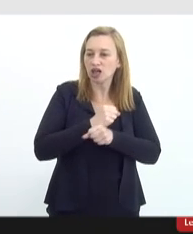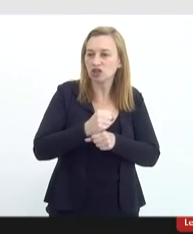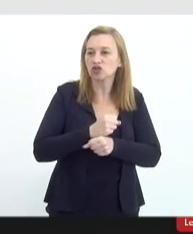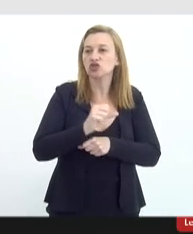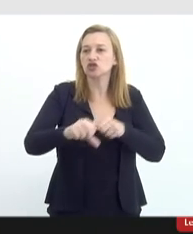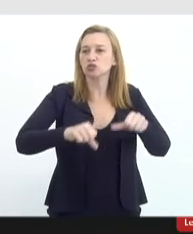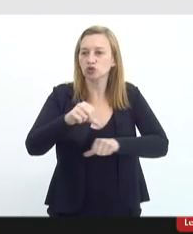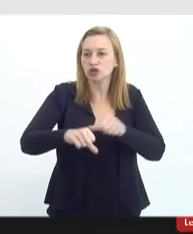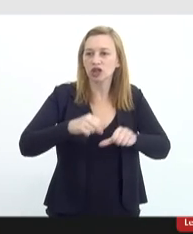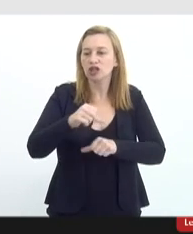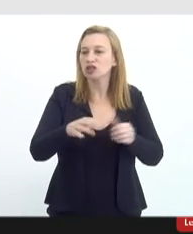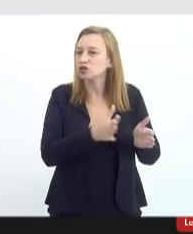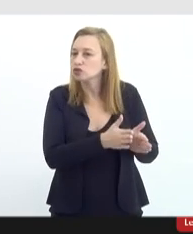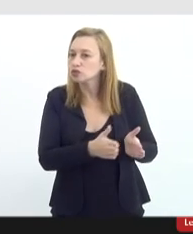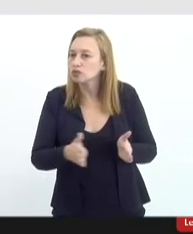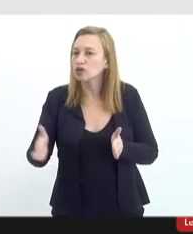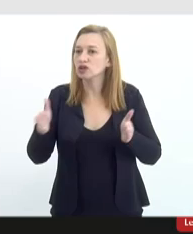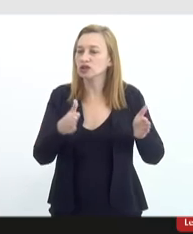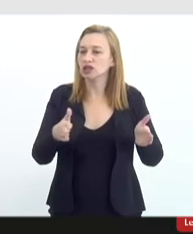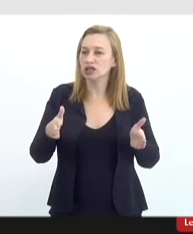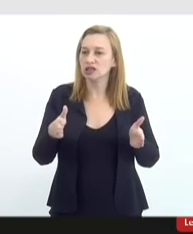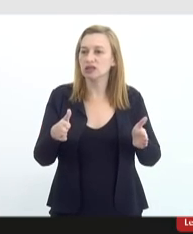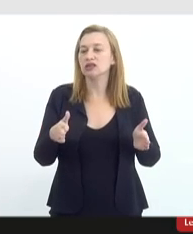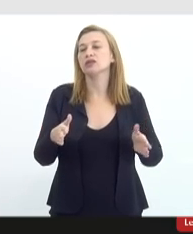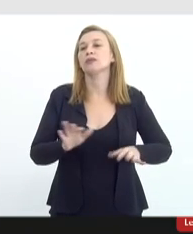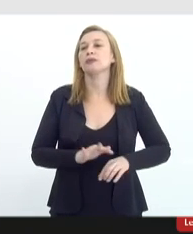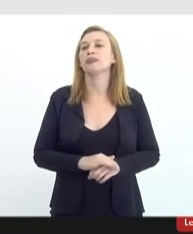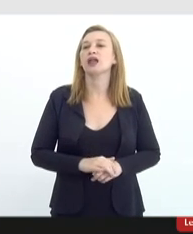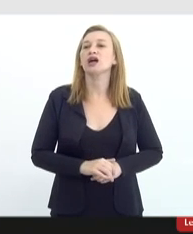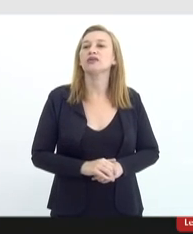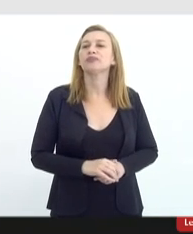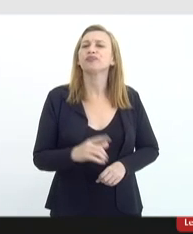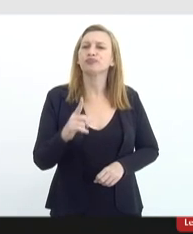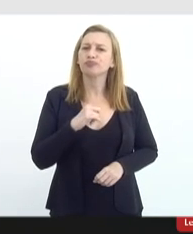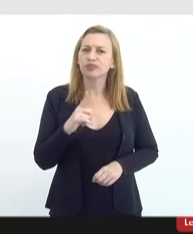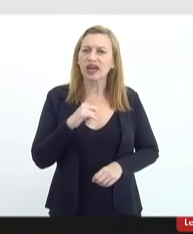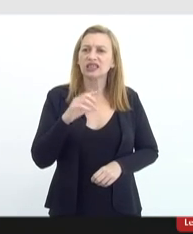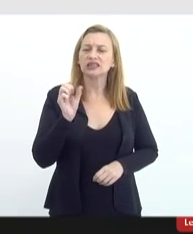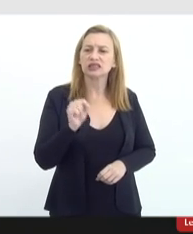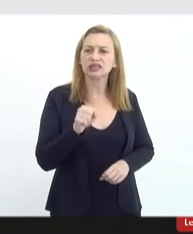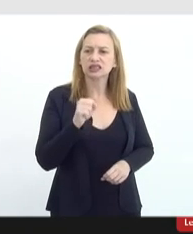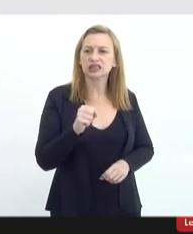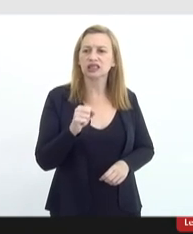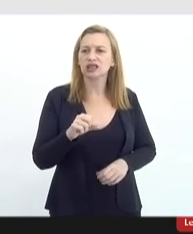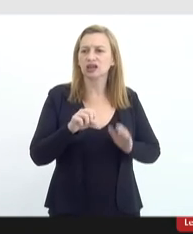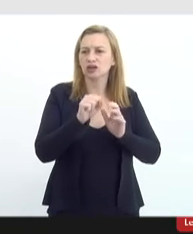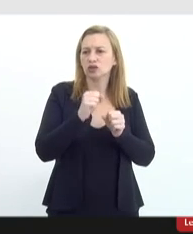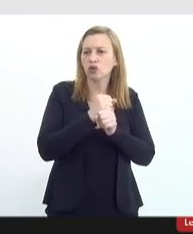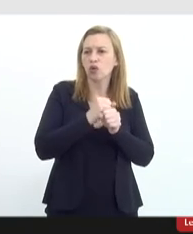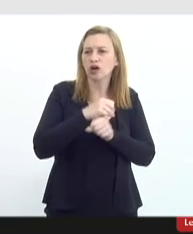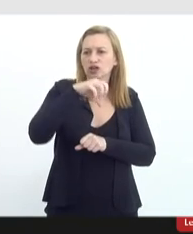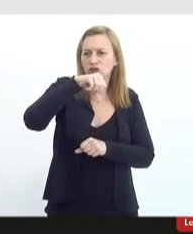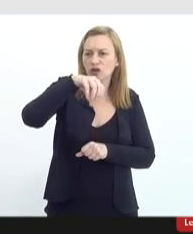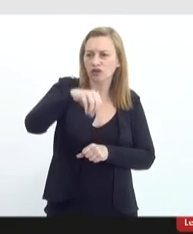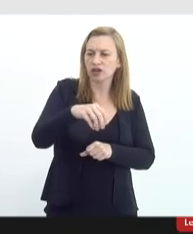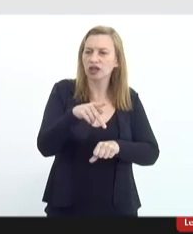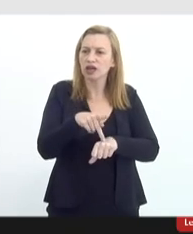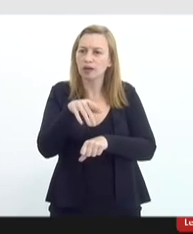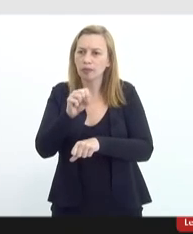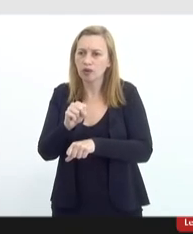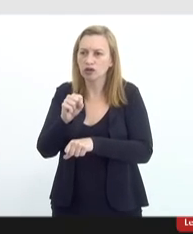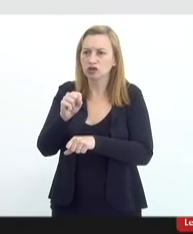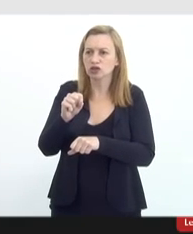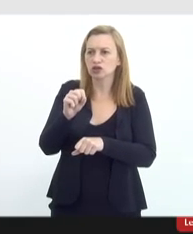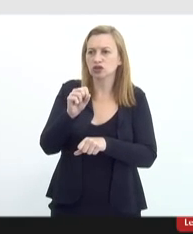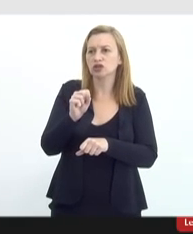no processo de transição religiosa. Então, tem uma configuração ali da década de 90 que é pós-constituinte e